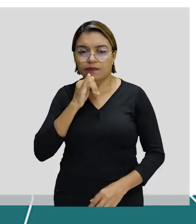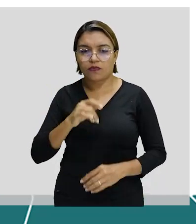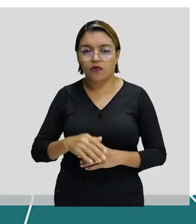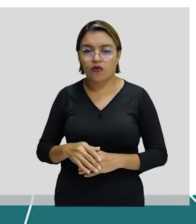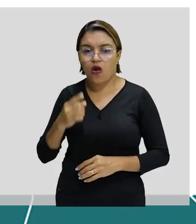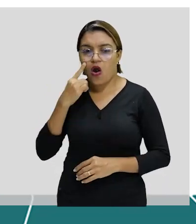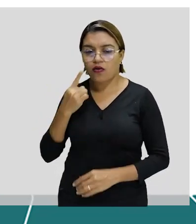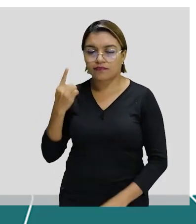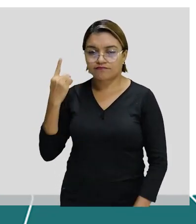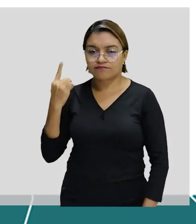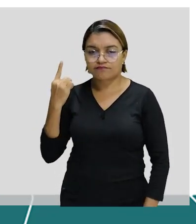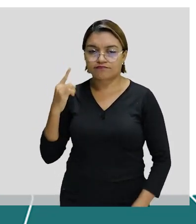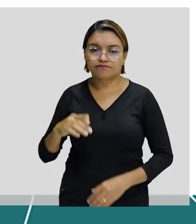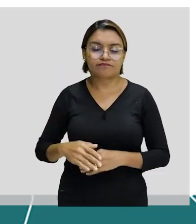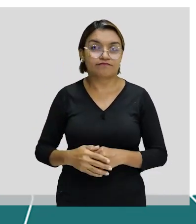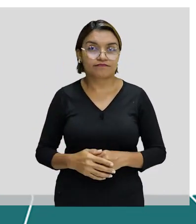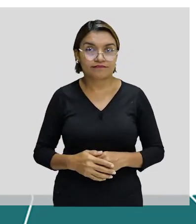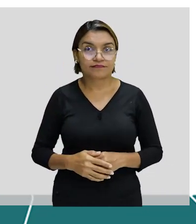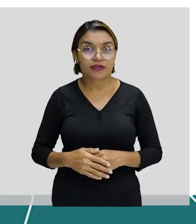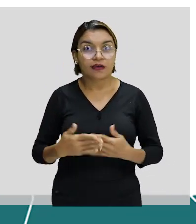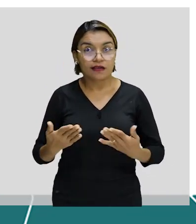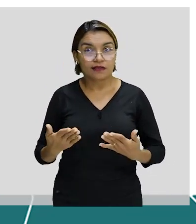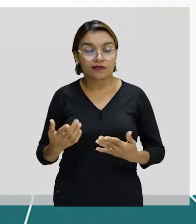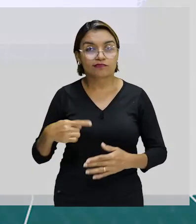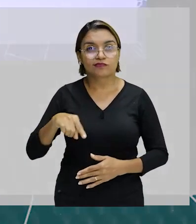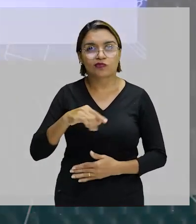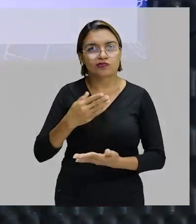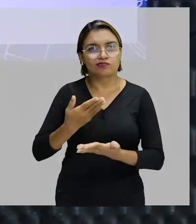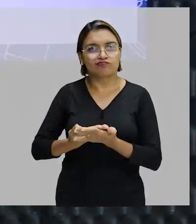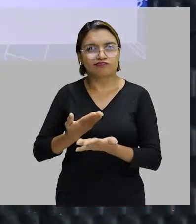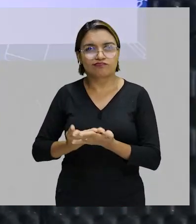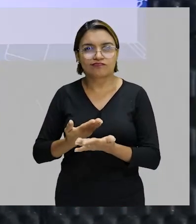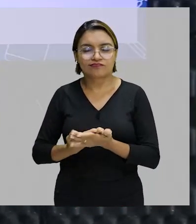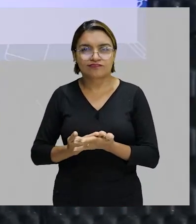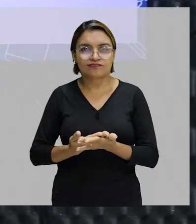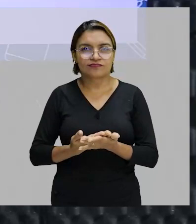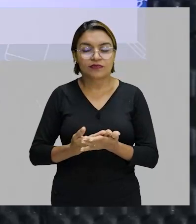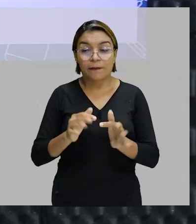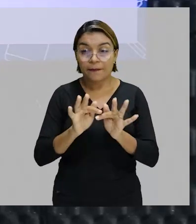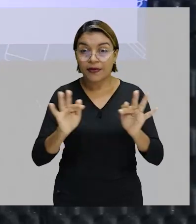bebido muito. E é isso por hoje, pessoal. Nós trabalhamos com formação de